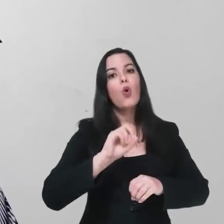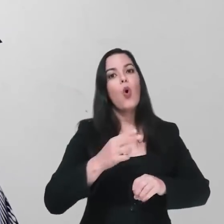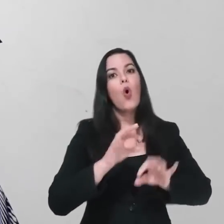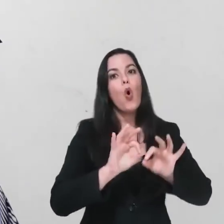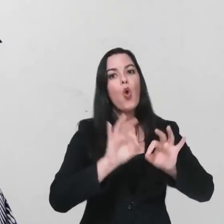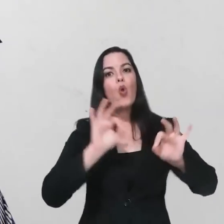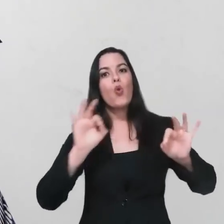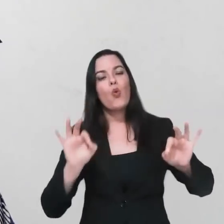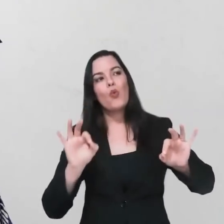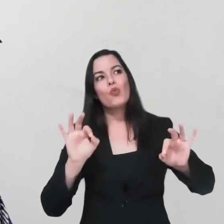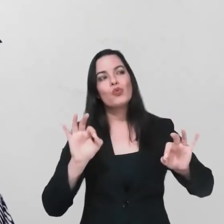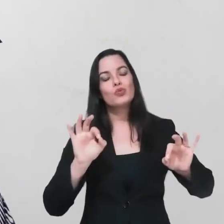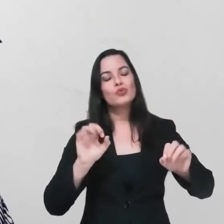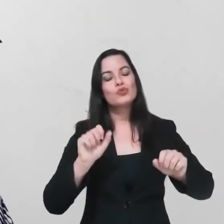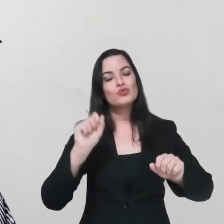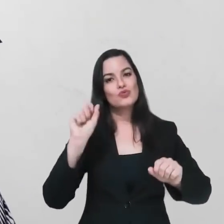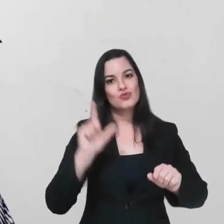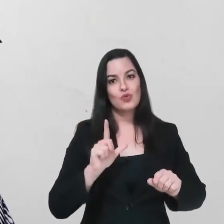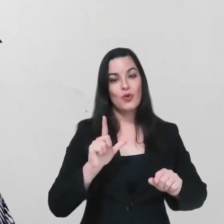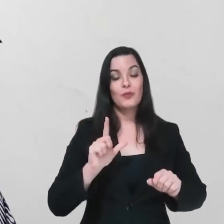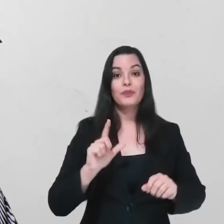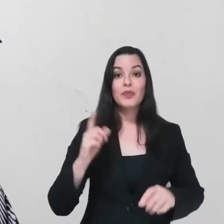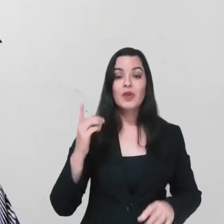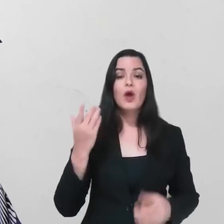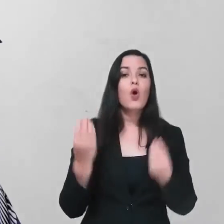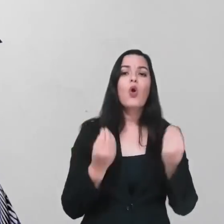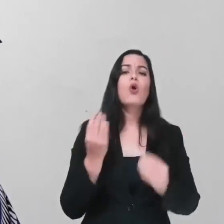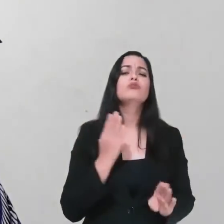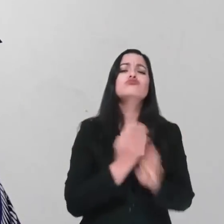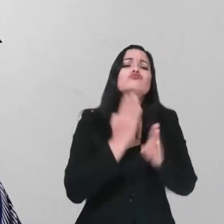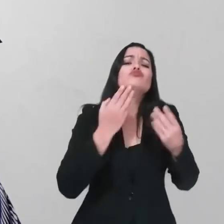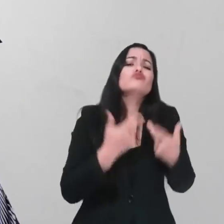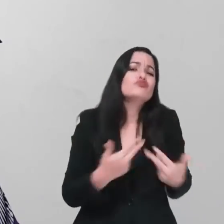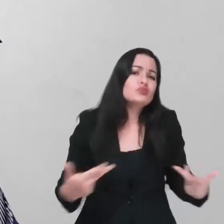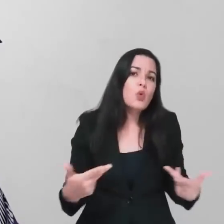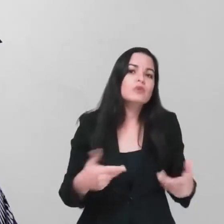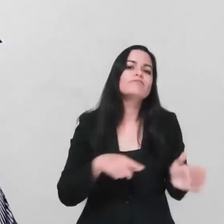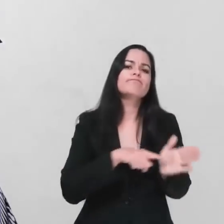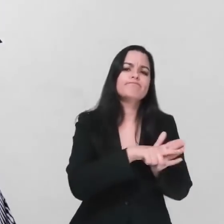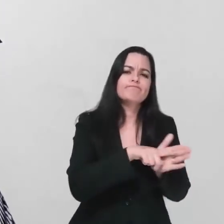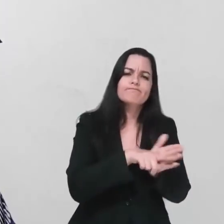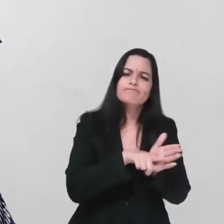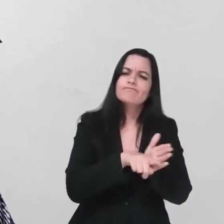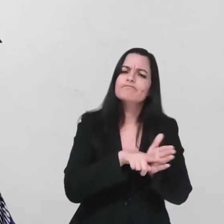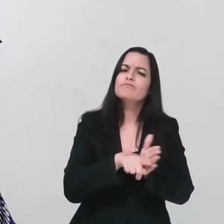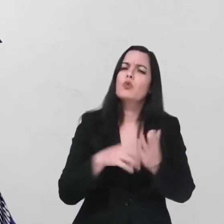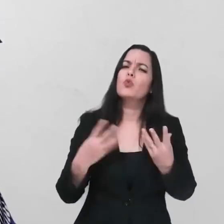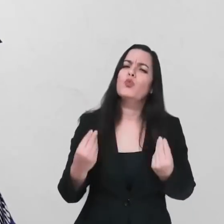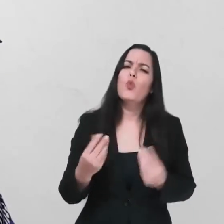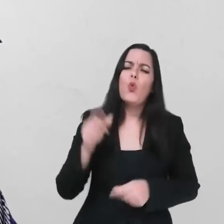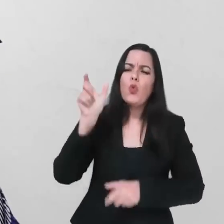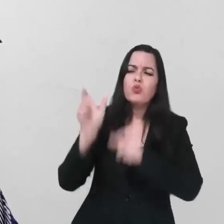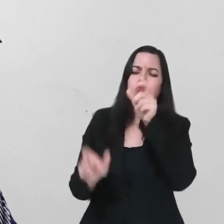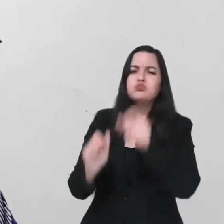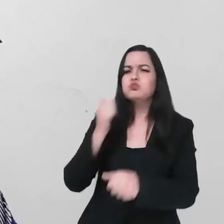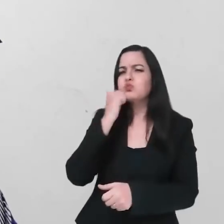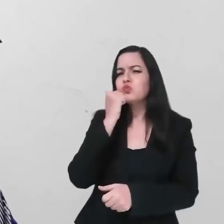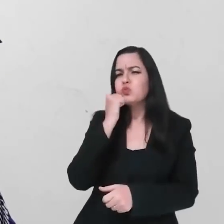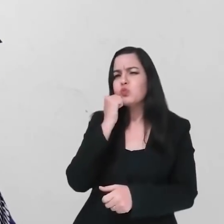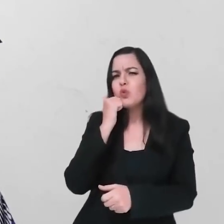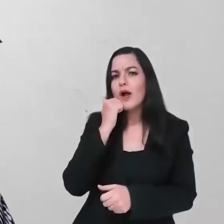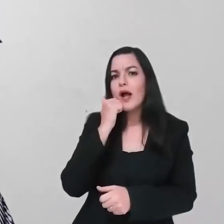essas descobertas fossem possíveis, foram muitos estudos, muitas pesquisas,